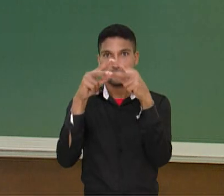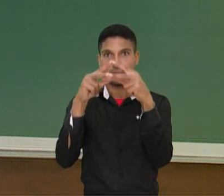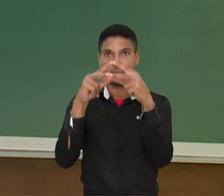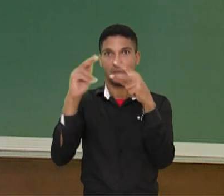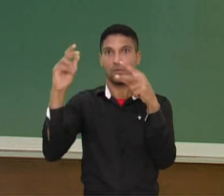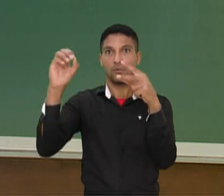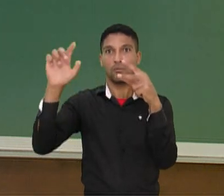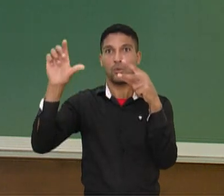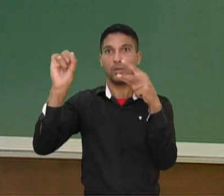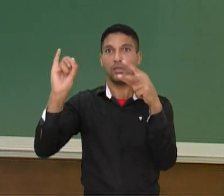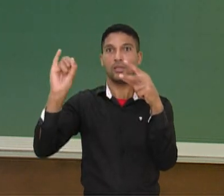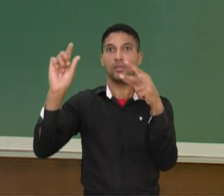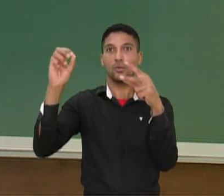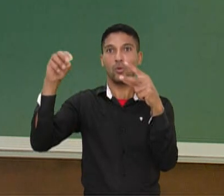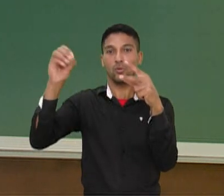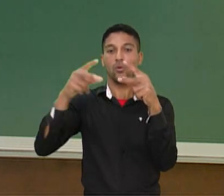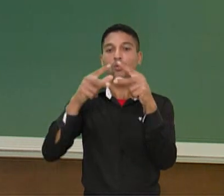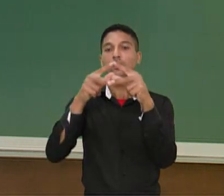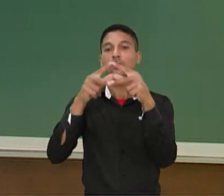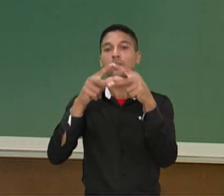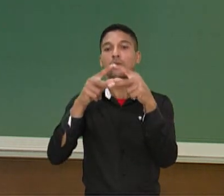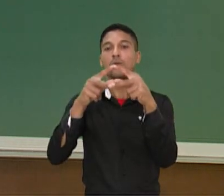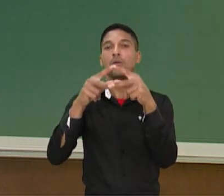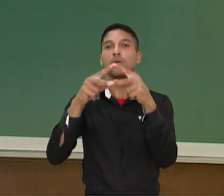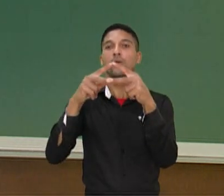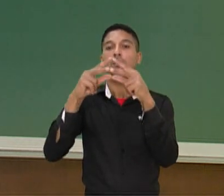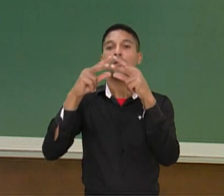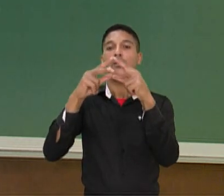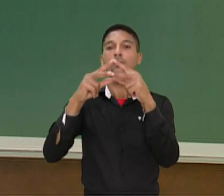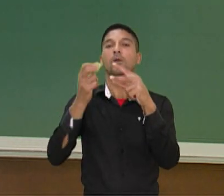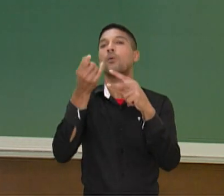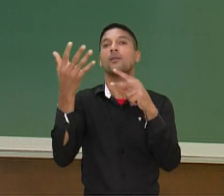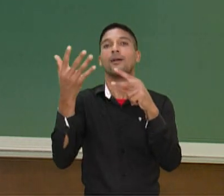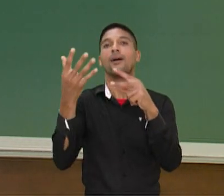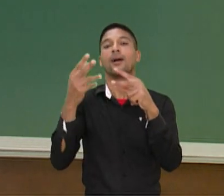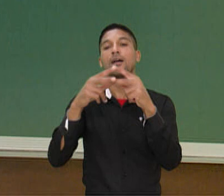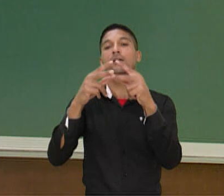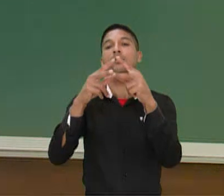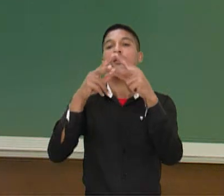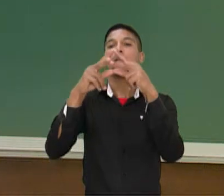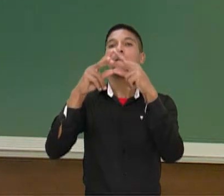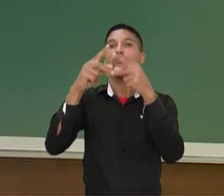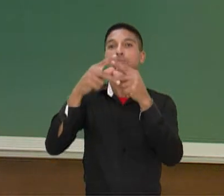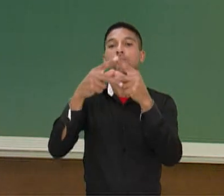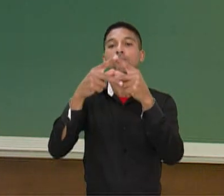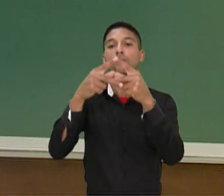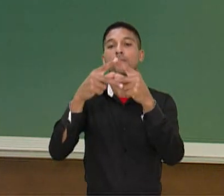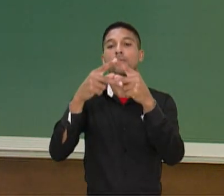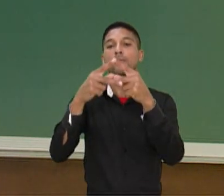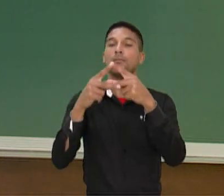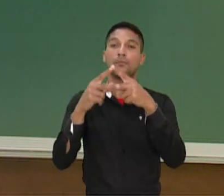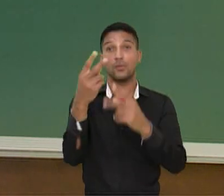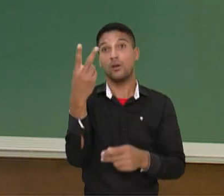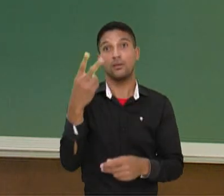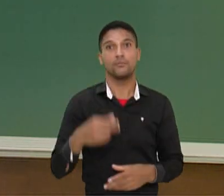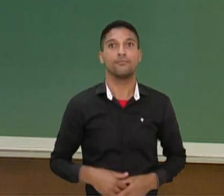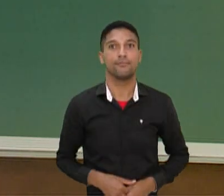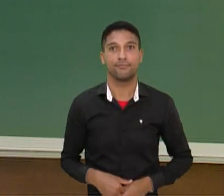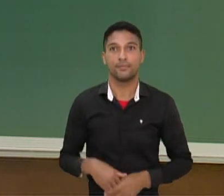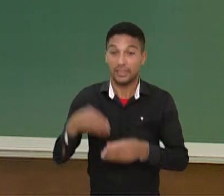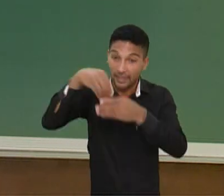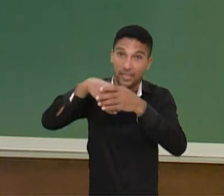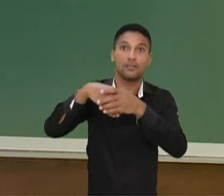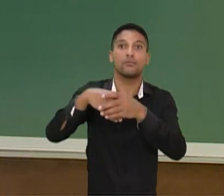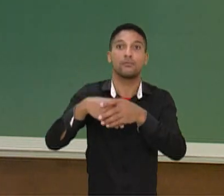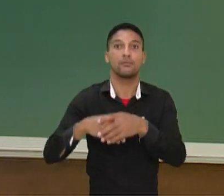vizinhos, ok? Então, olha aqui, ó, eu tenho a fórmula, mas você precisa decorar? Não, gente, senão é muita